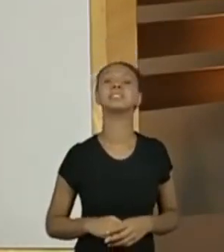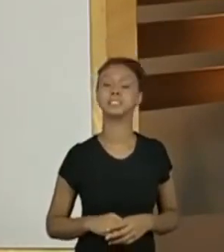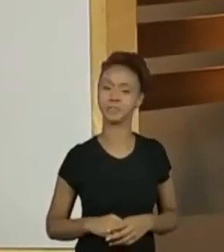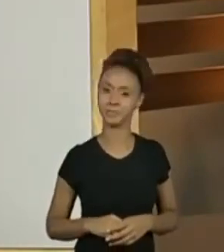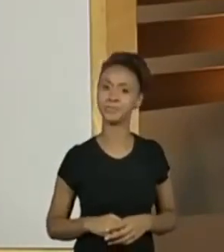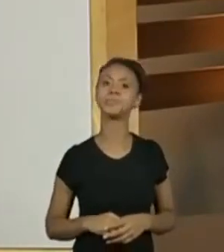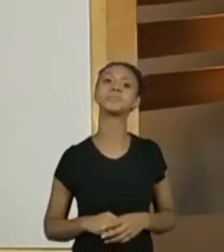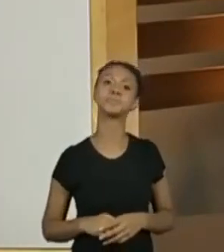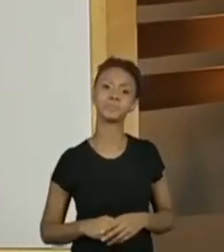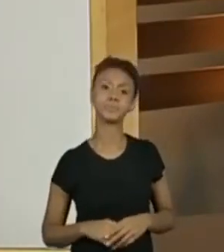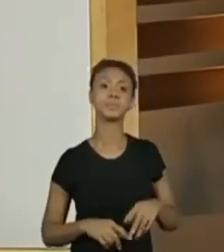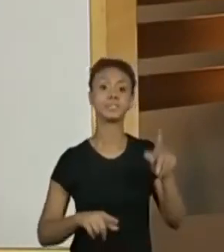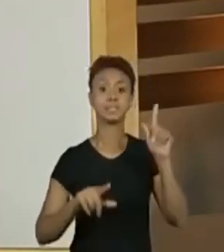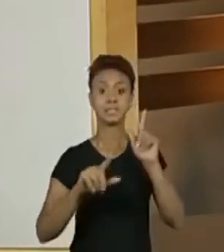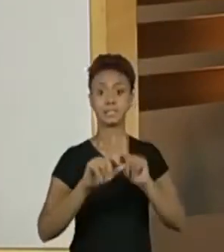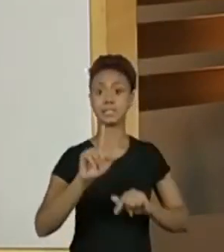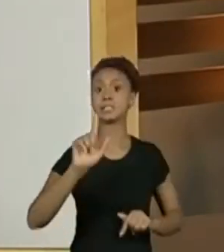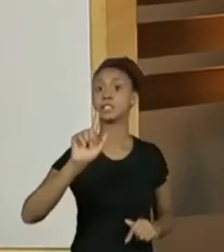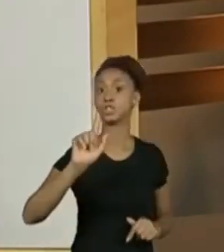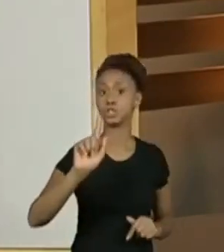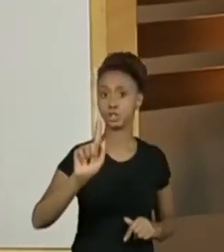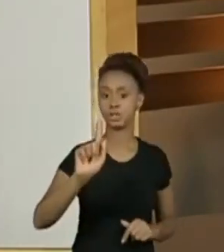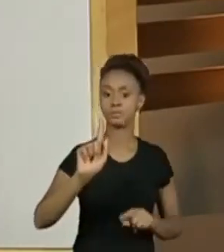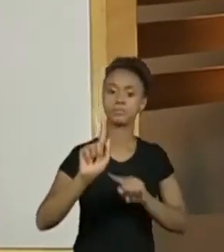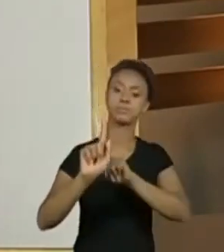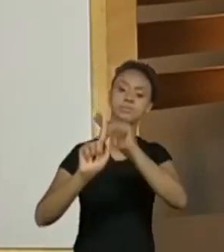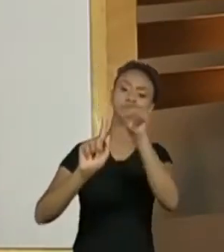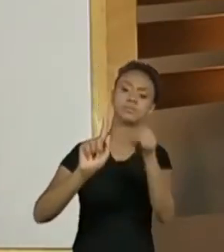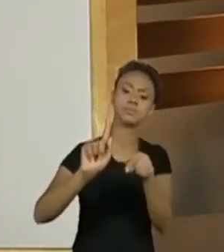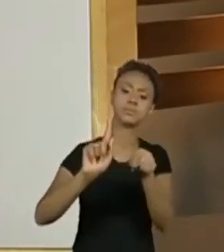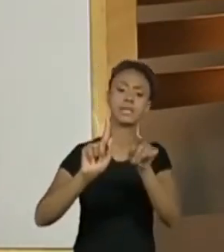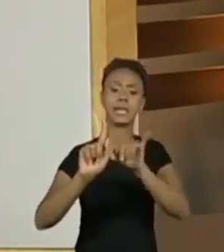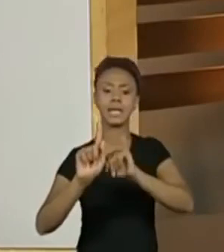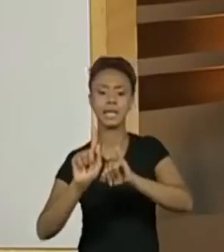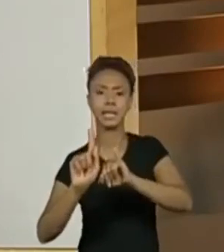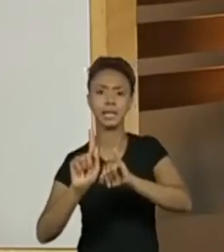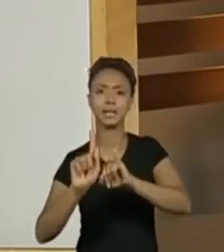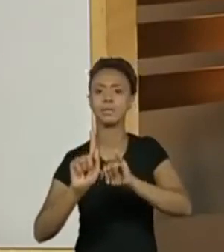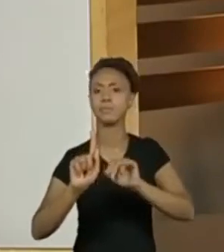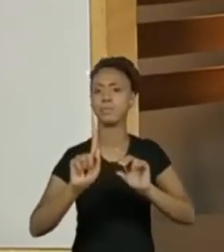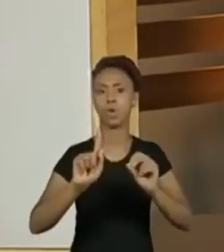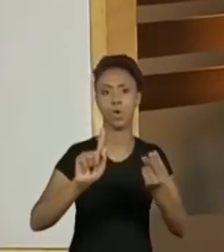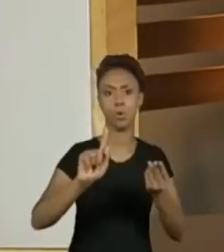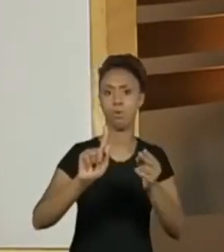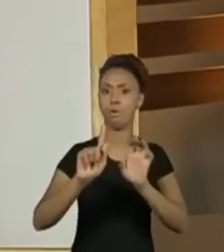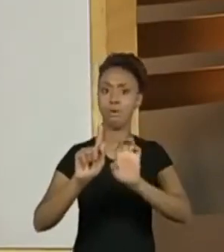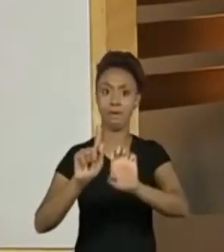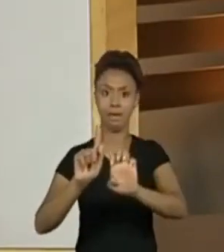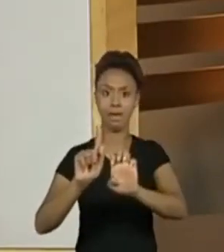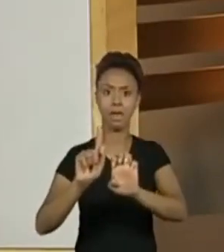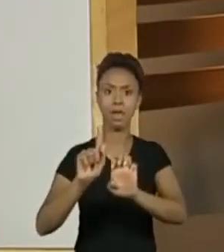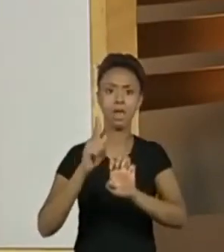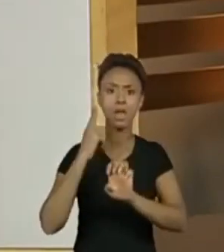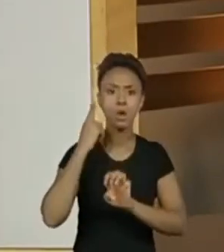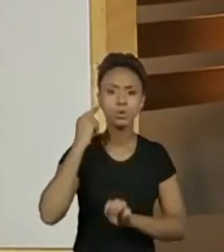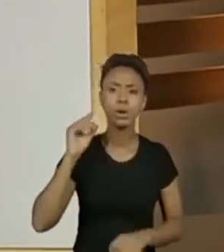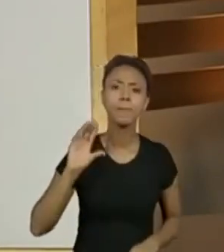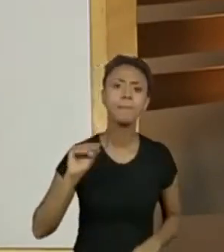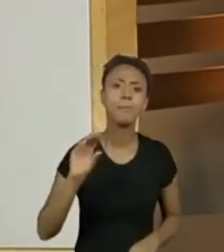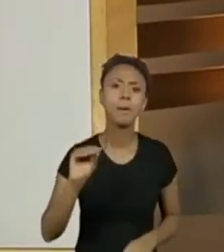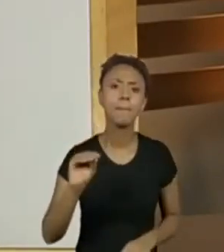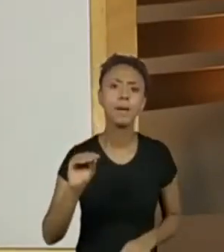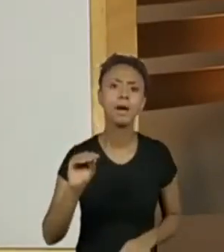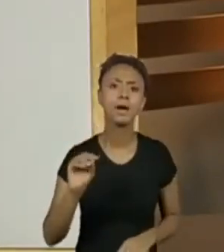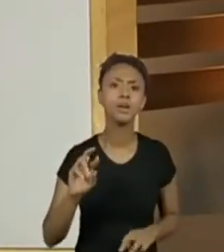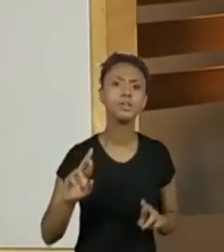Quando a letra G, depois do G, vem a letra I e letra E, o som muda? Fica com qual